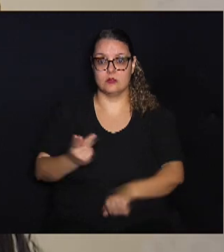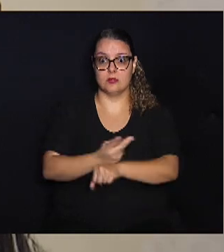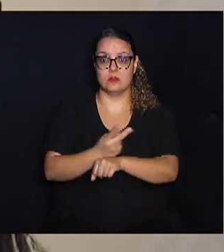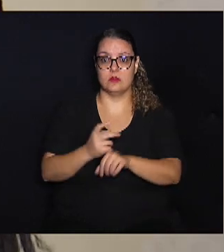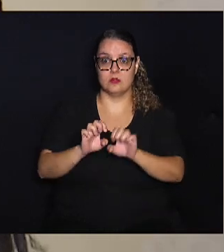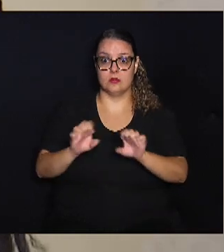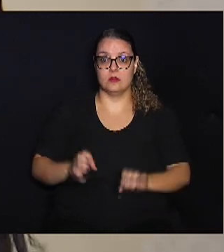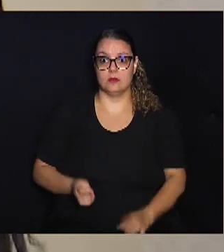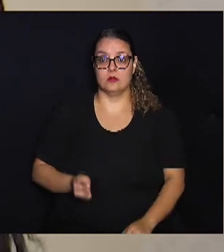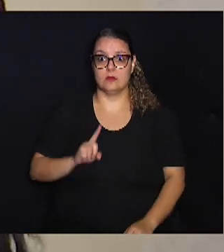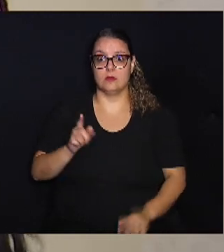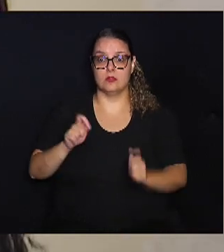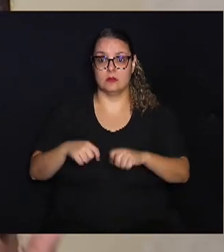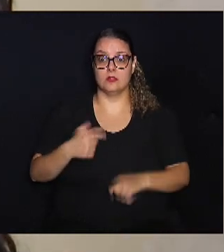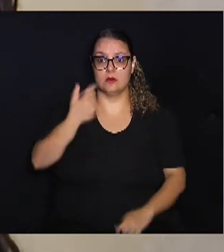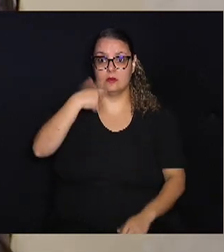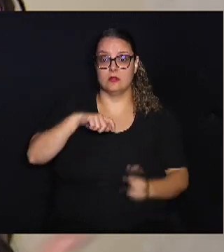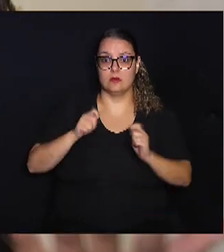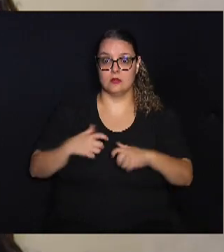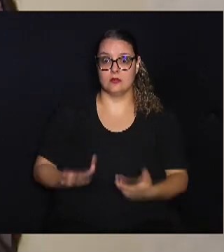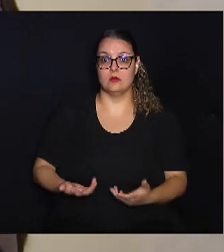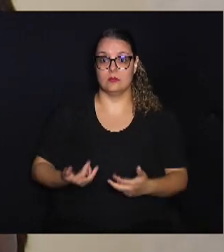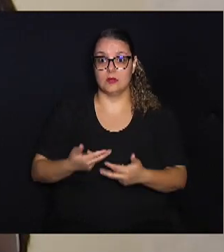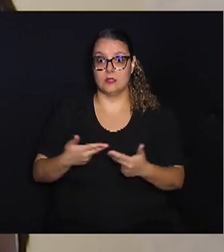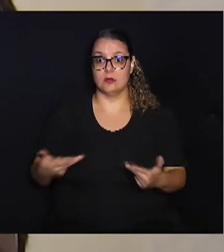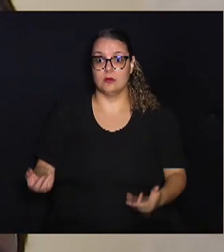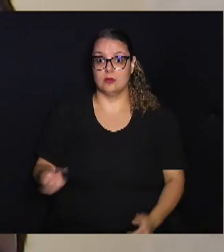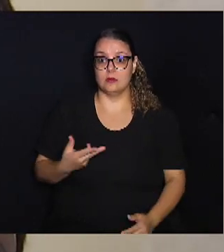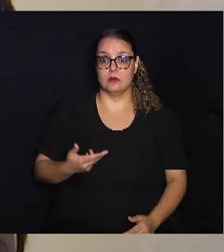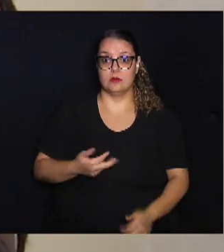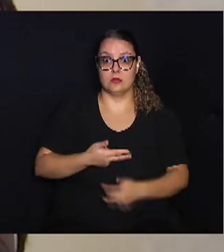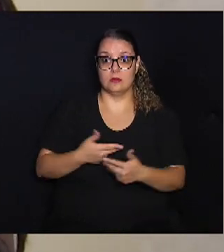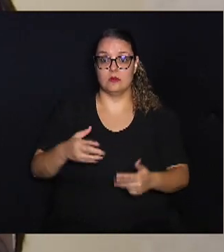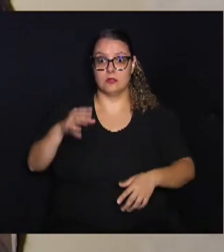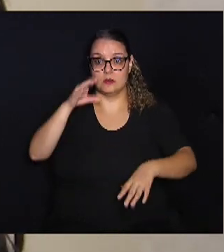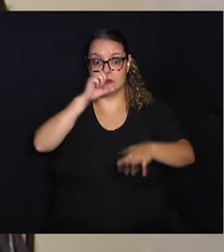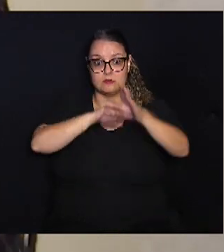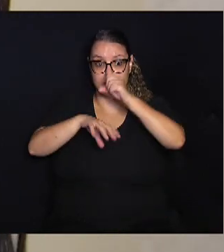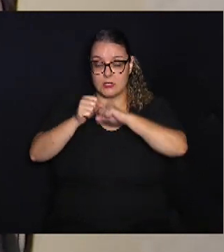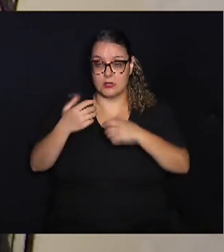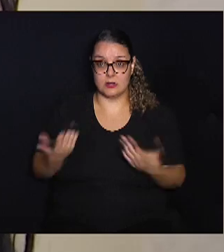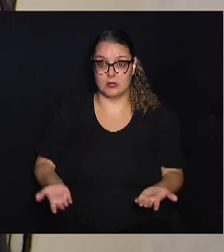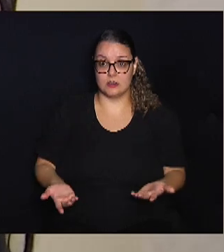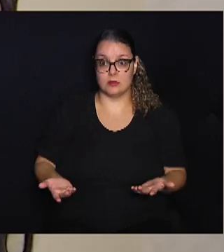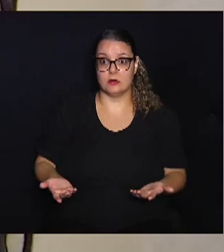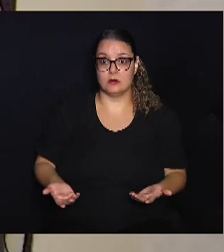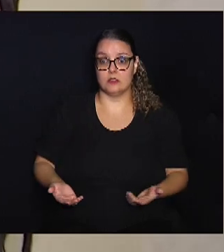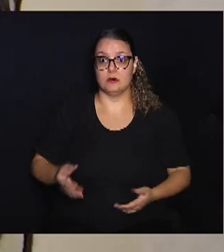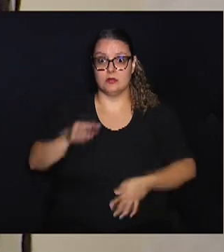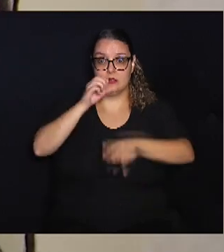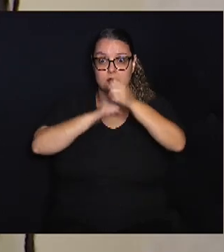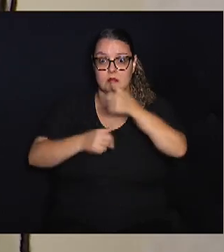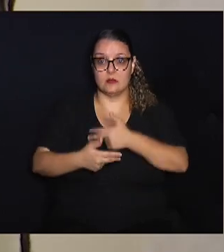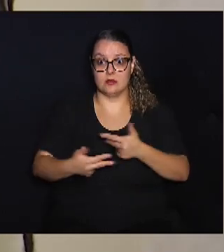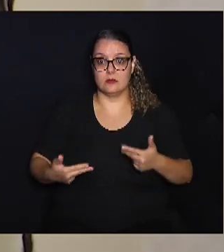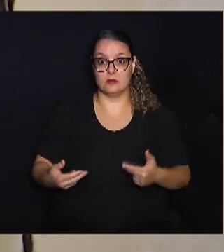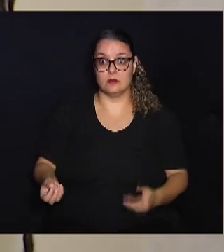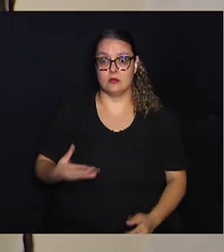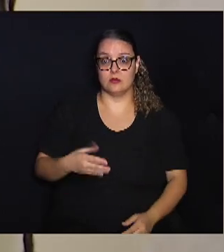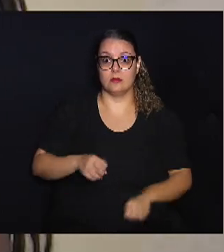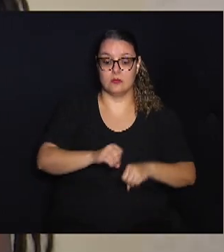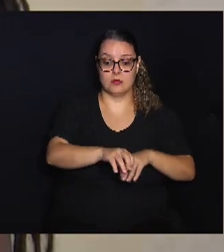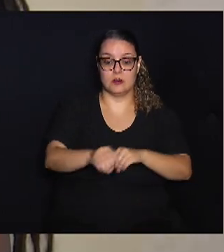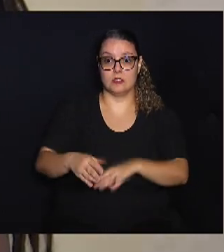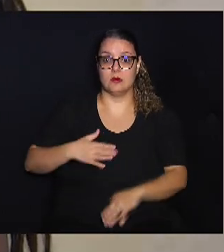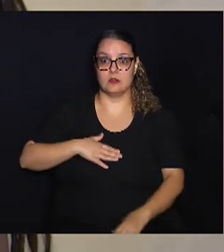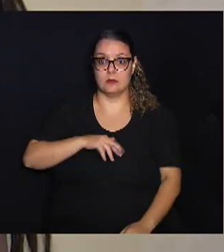você não é capaz. Eu sou capaz, só que é coisa nova, eu estou aprendendo coisa nova. Então tem que aprender coisa nova para conseguir passar para meus irmãos